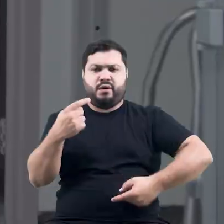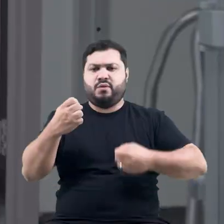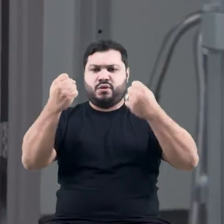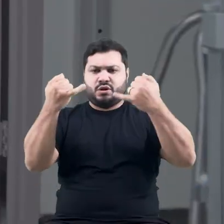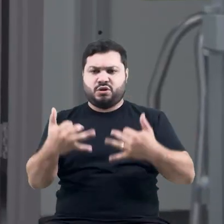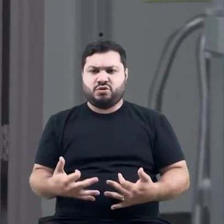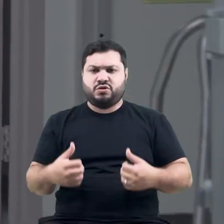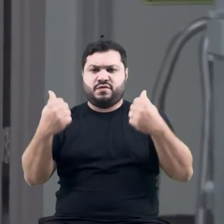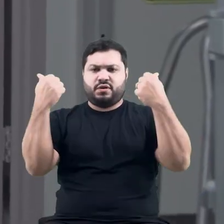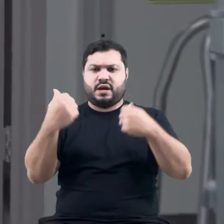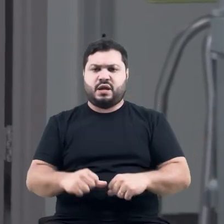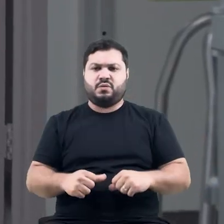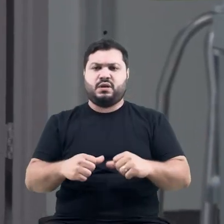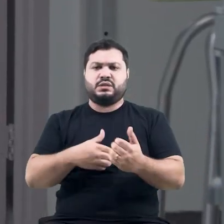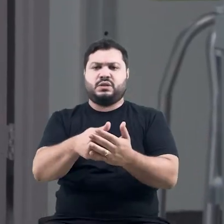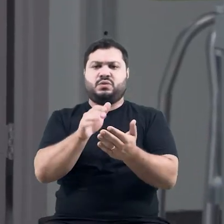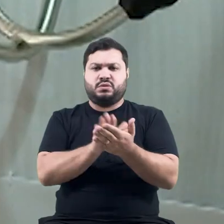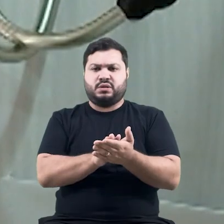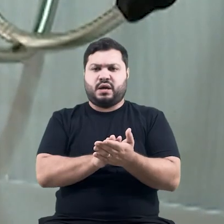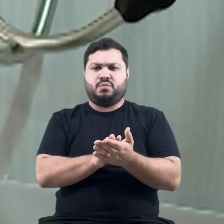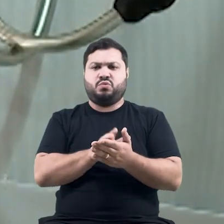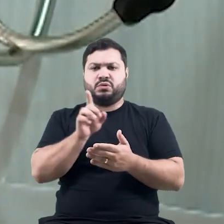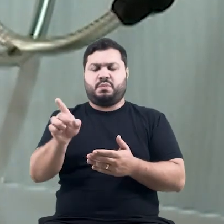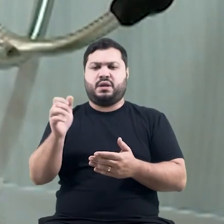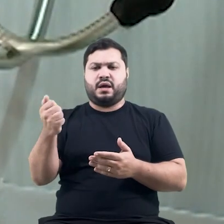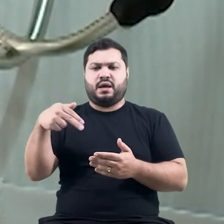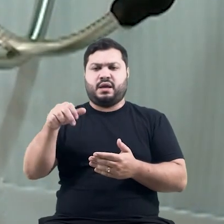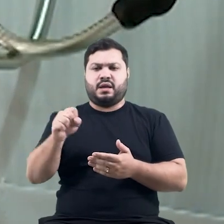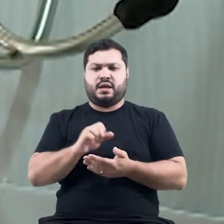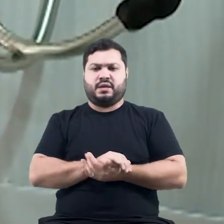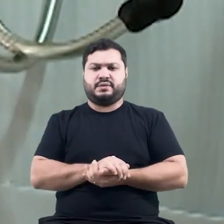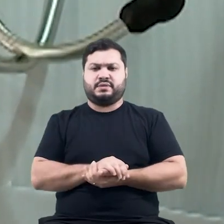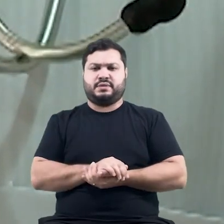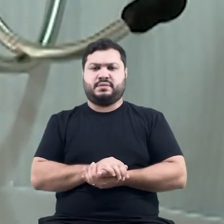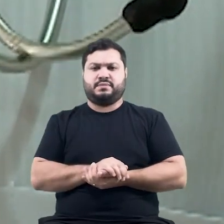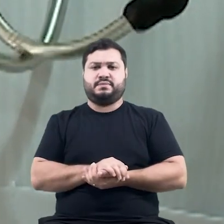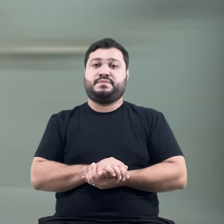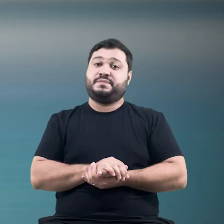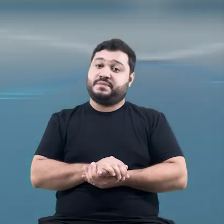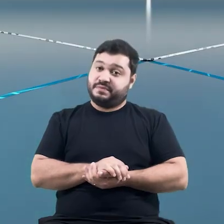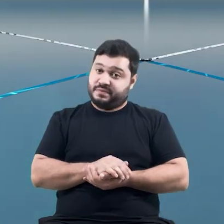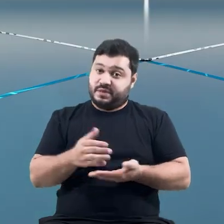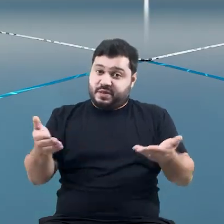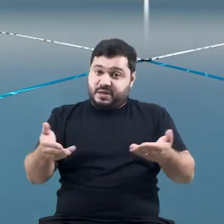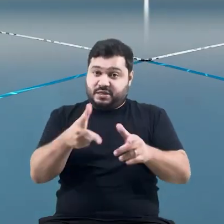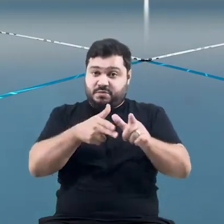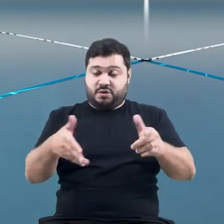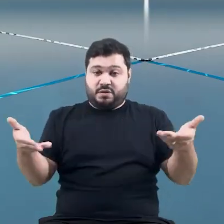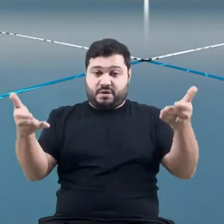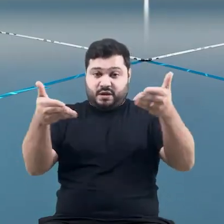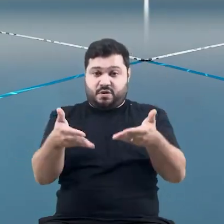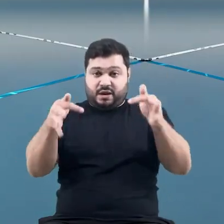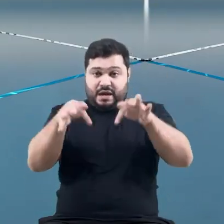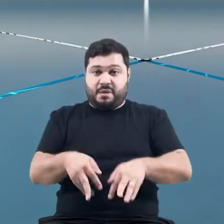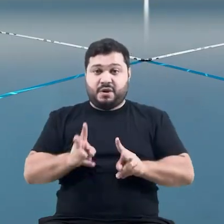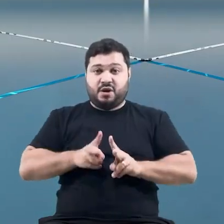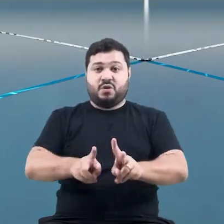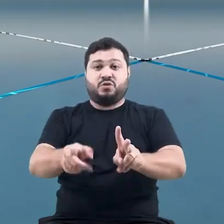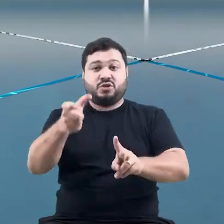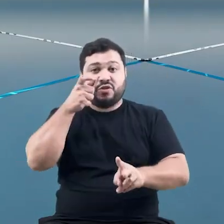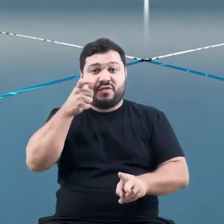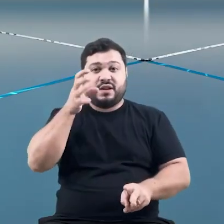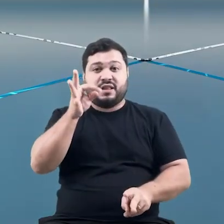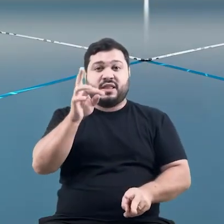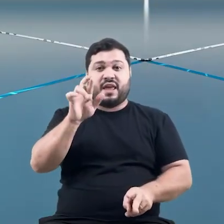ilegalidade que justifique a anulação da multa aplicada pela ANS. Esta edição termina agora, mas